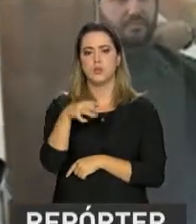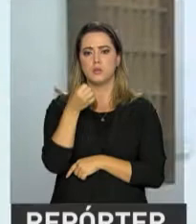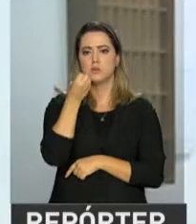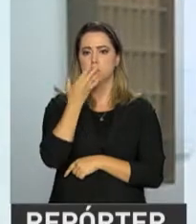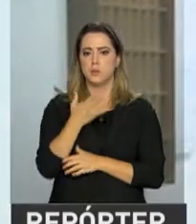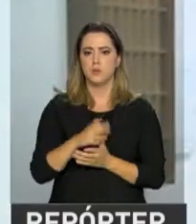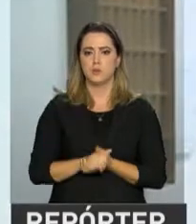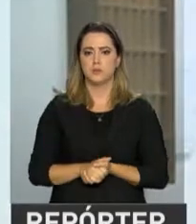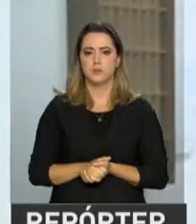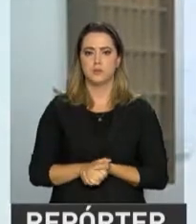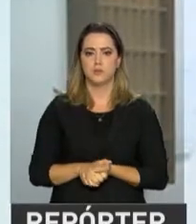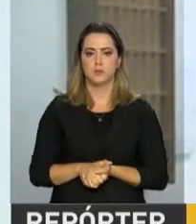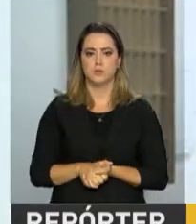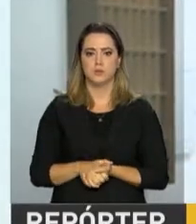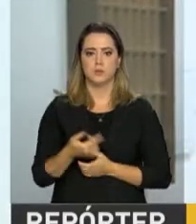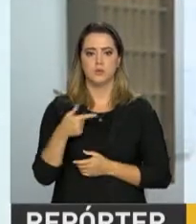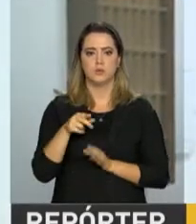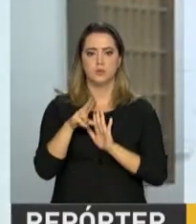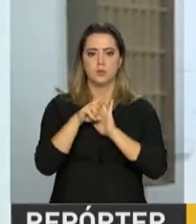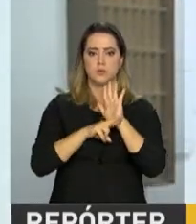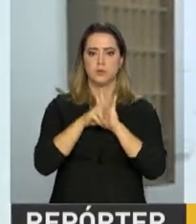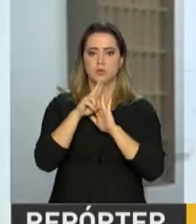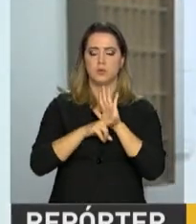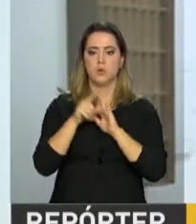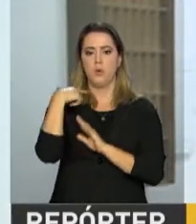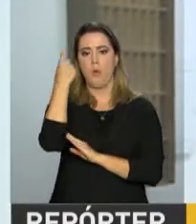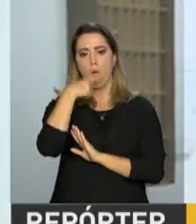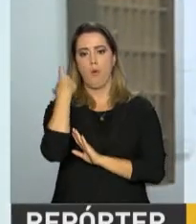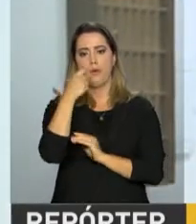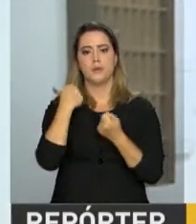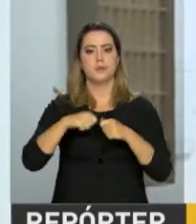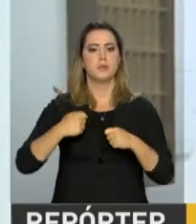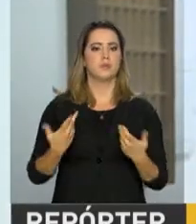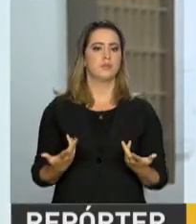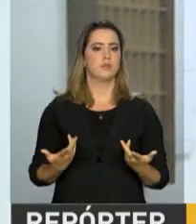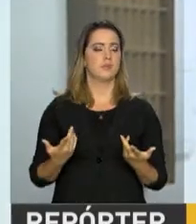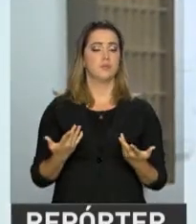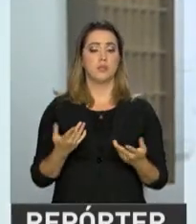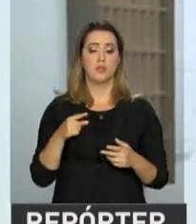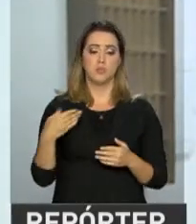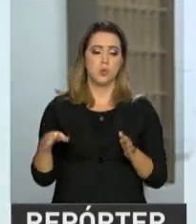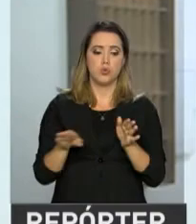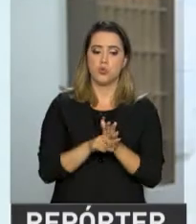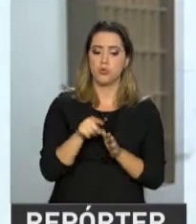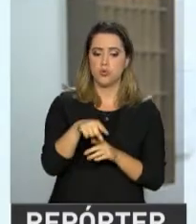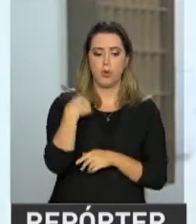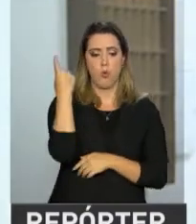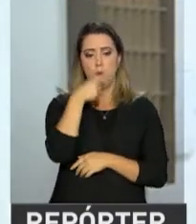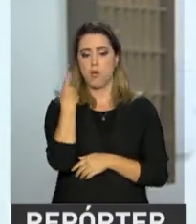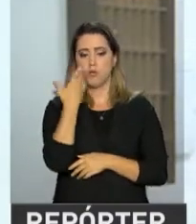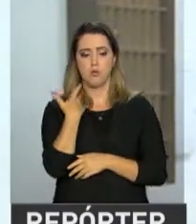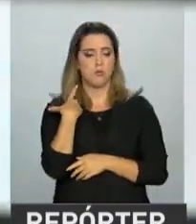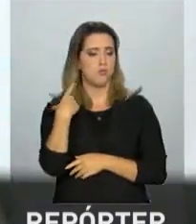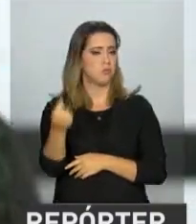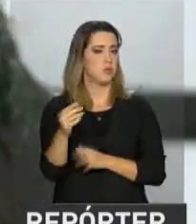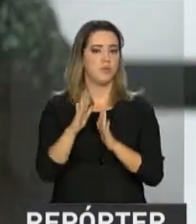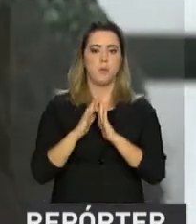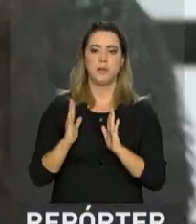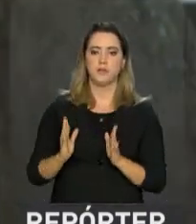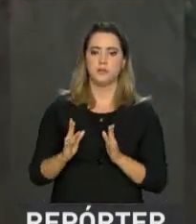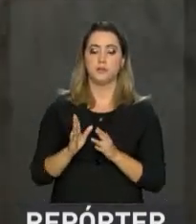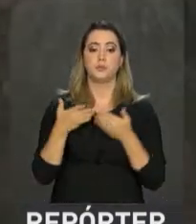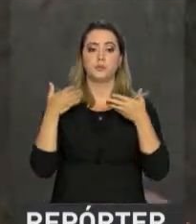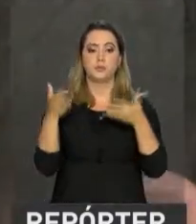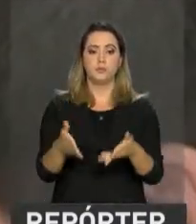pois não tenho uma regra tantas obras que têm que fazer ou não chegou aqui passa no horário depois vou para casa diego